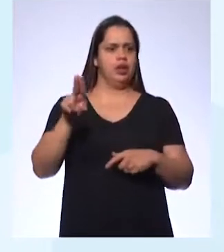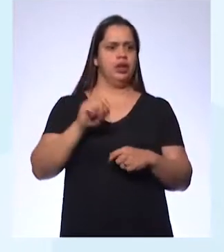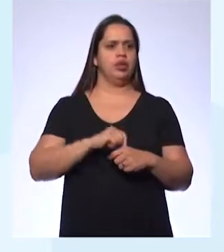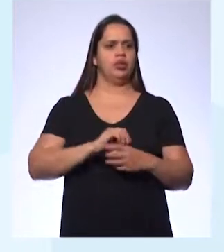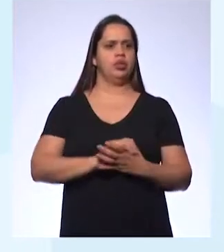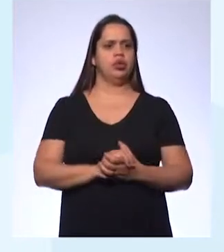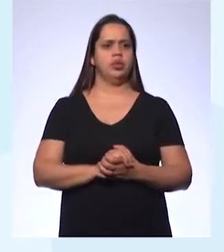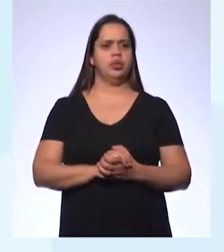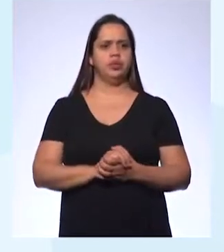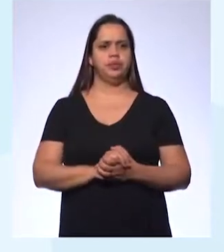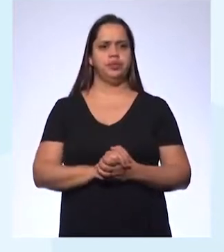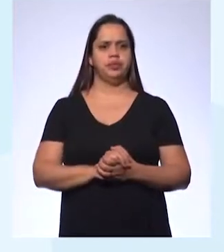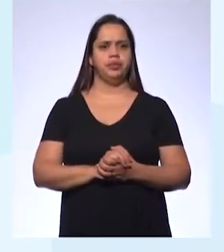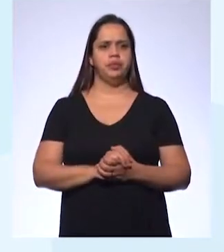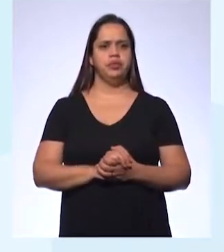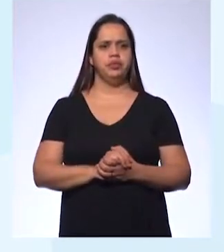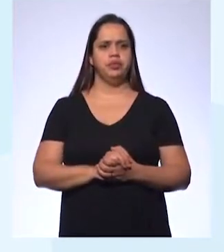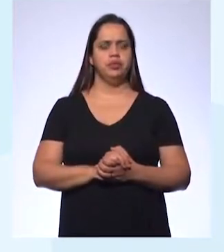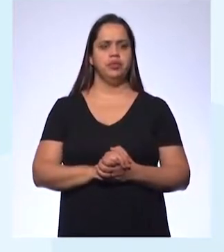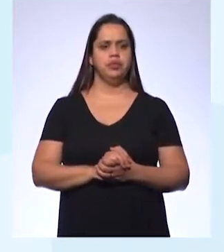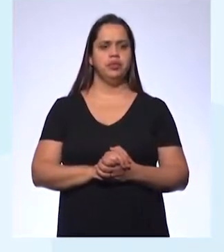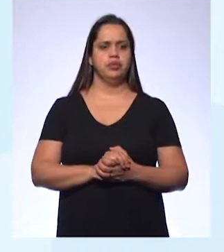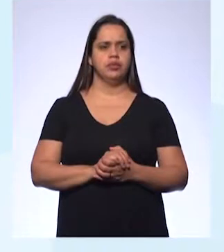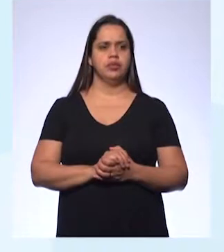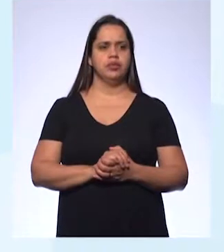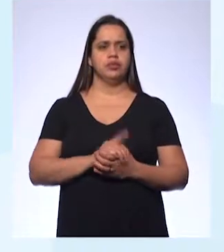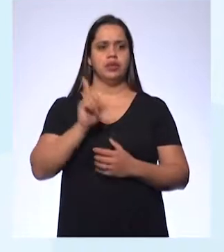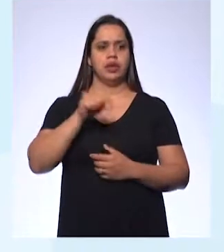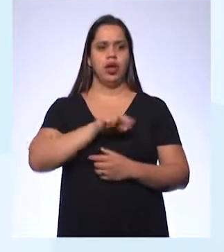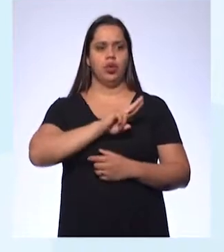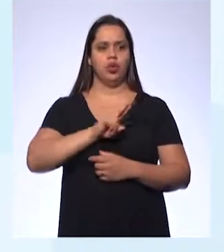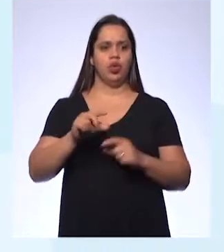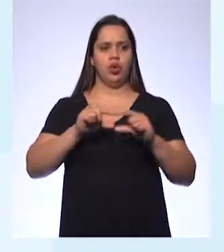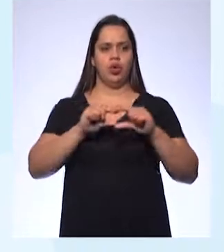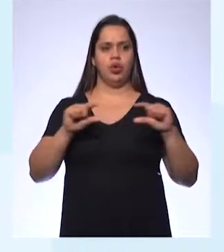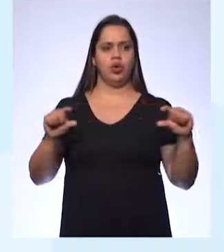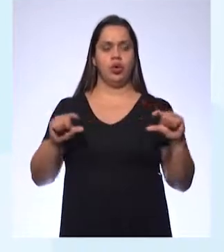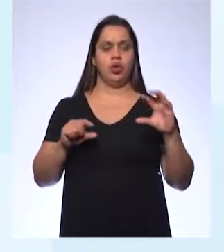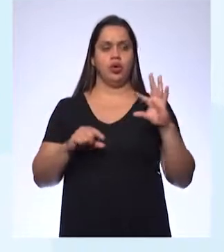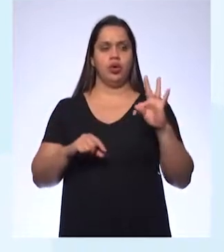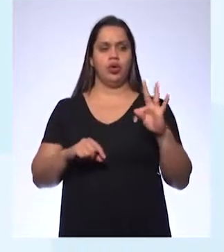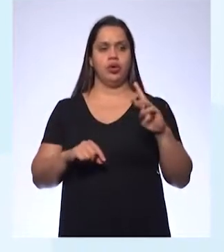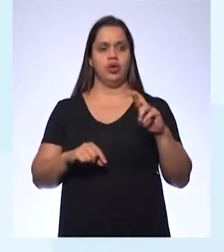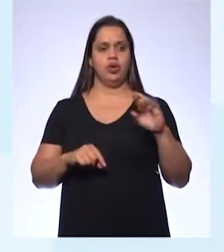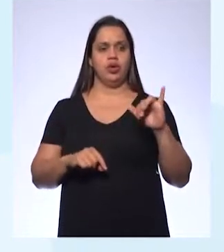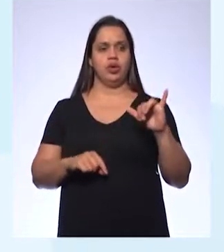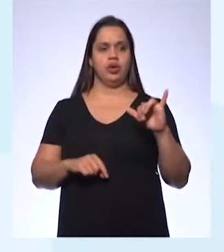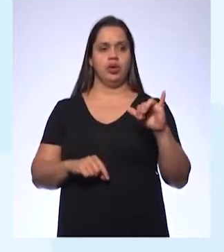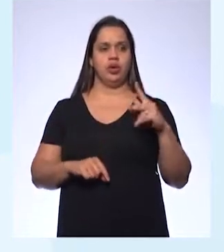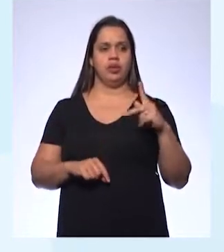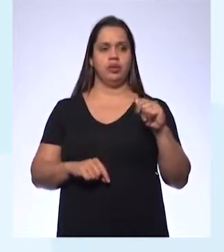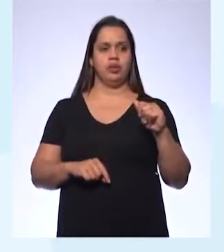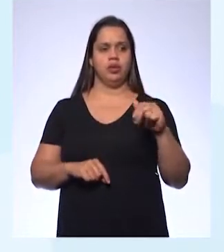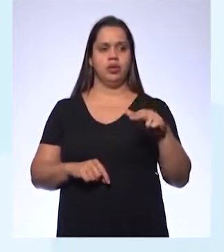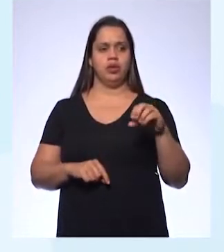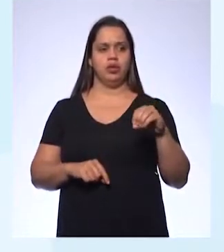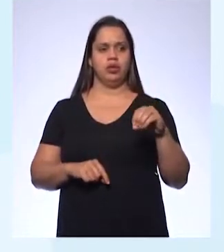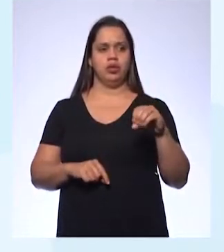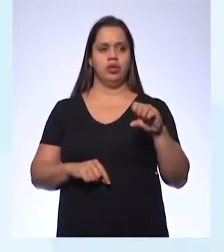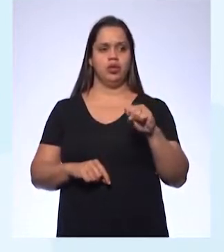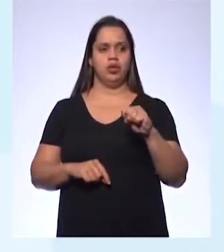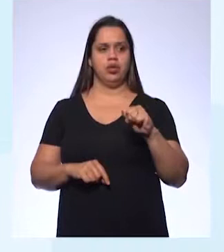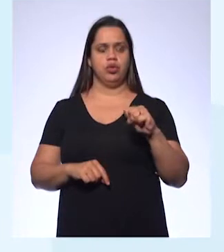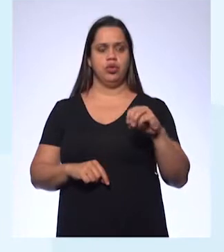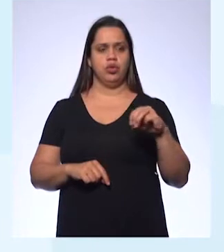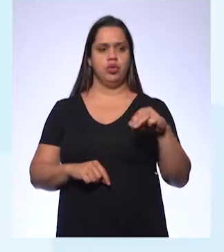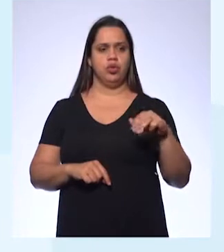gondii, perdão, que é o Trypanosoma cruzi, tá vendo? Falaram da toxoplasmose, agora eu fiquei... O